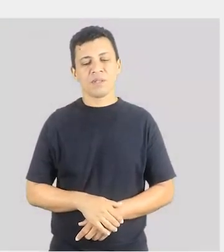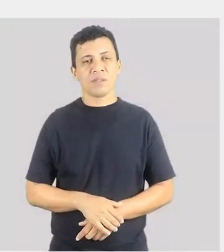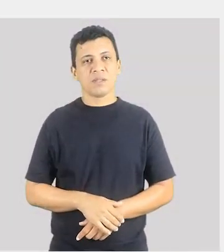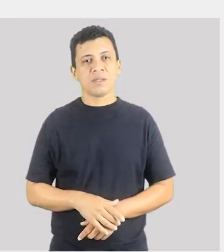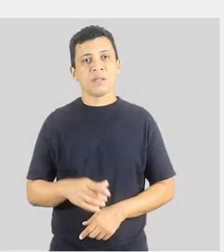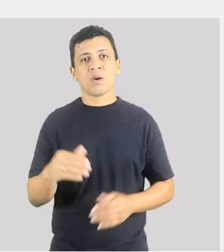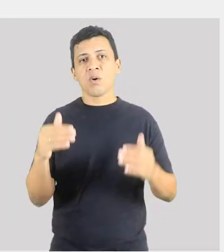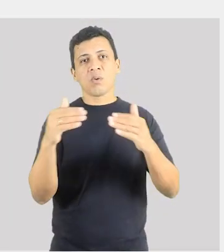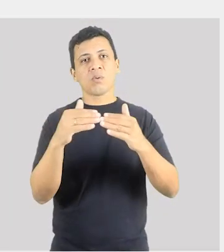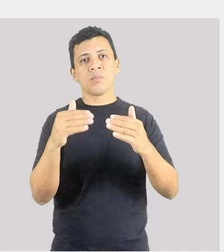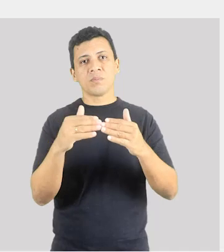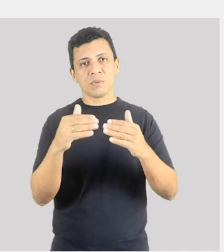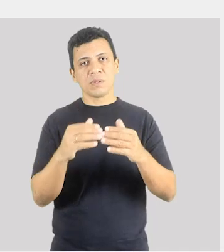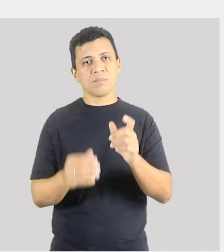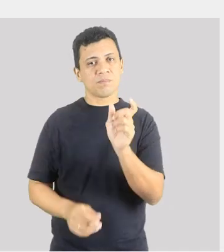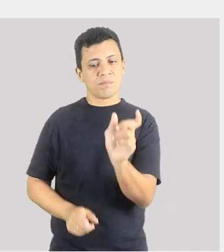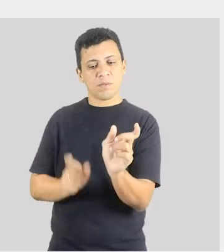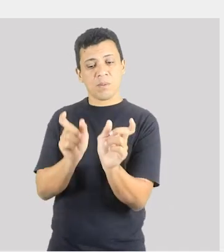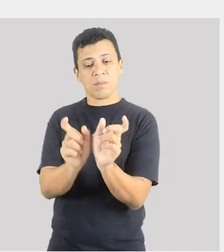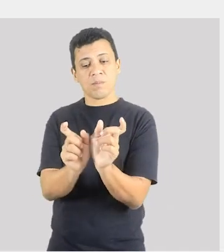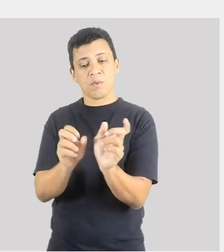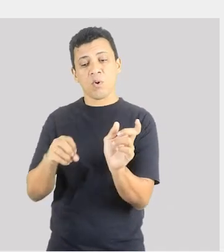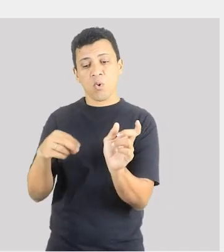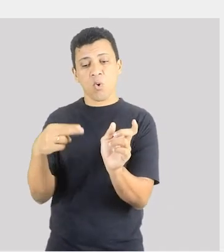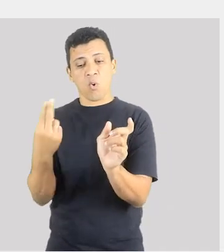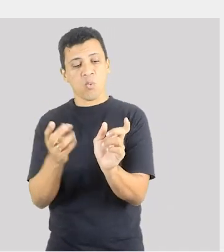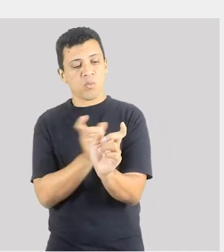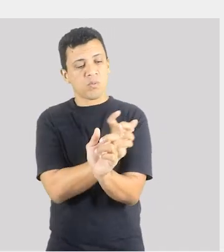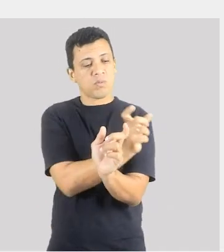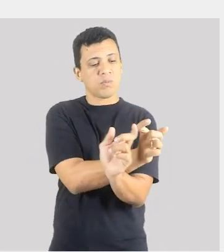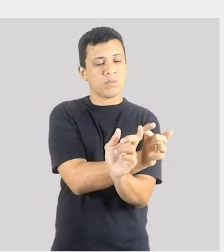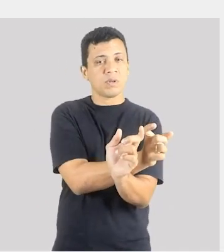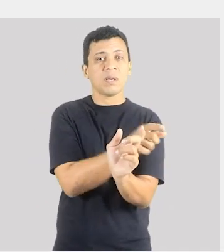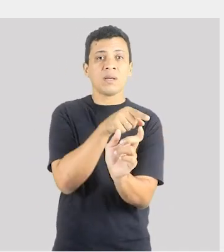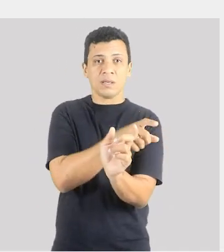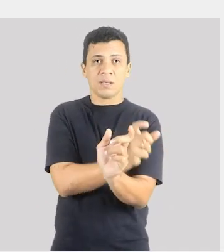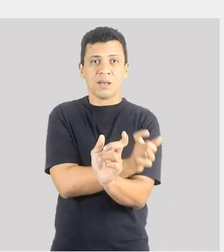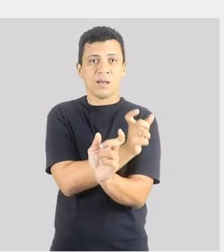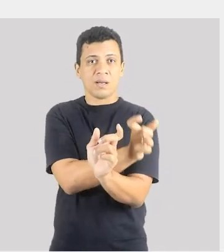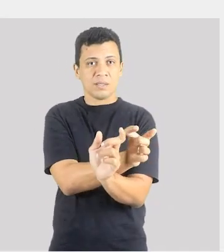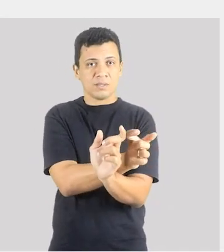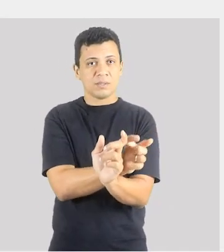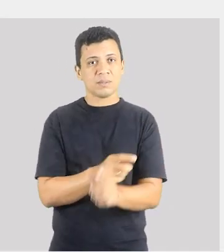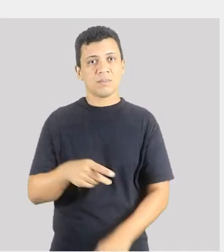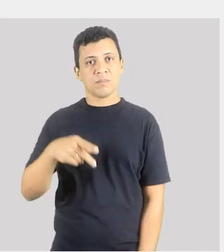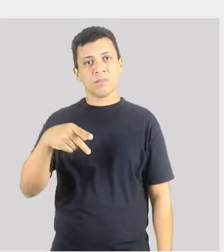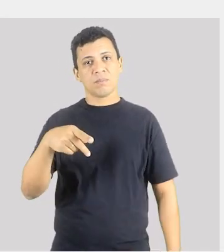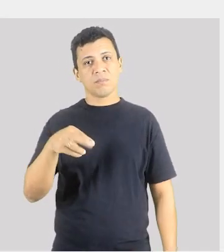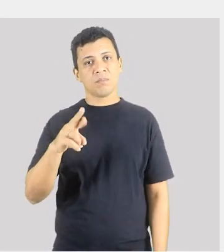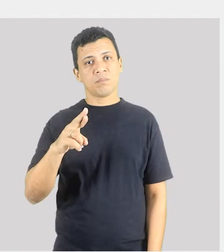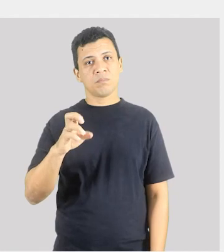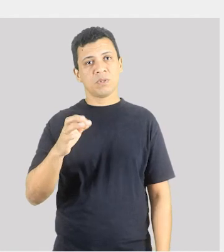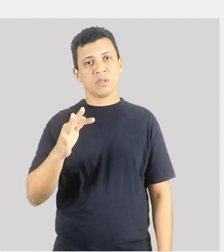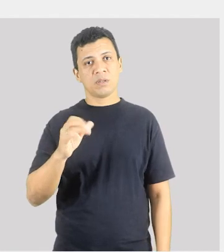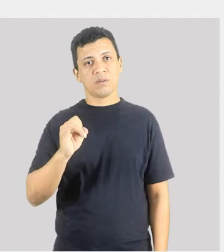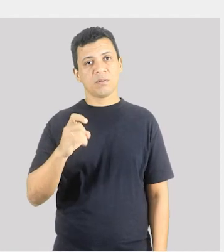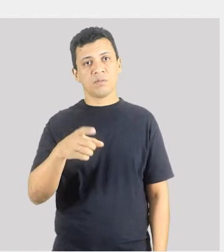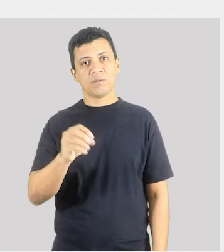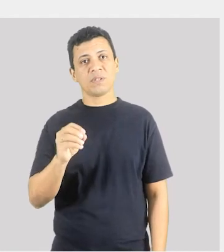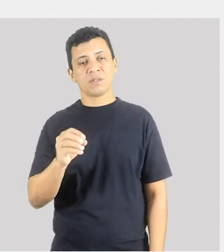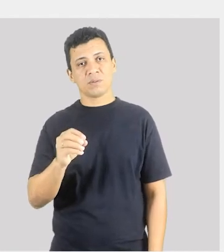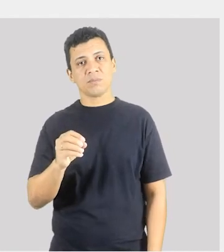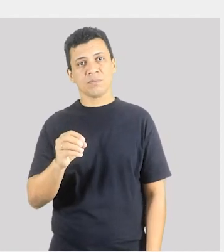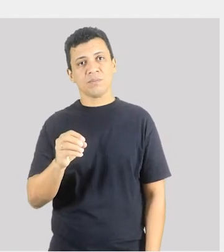caso nós associamos como afixos se eu coloco antes do radical Eu tenho um um prefixo o próprio nome